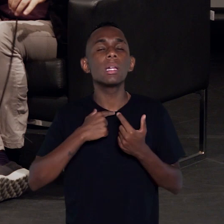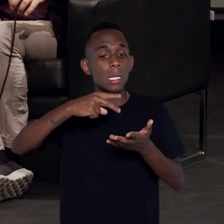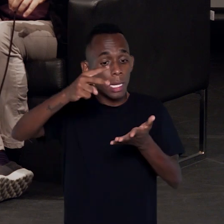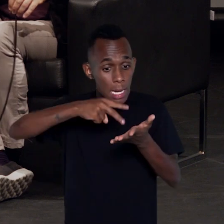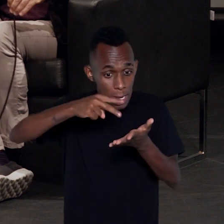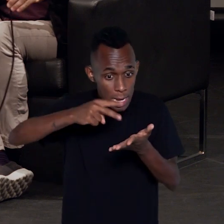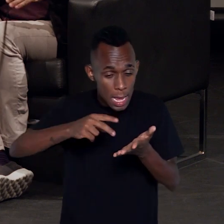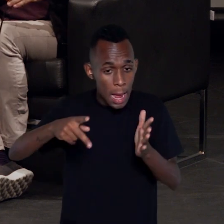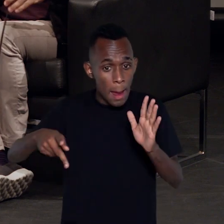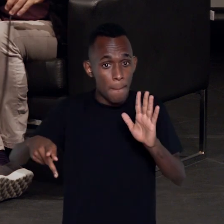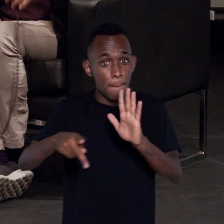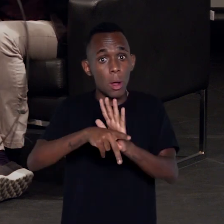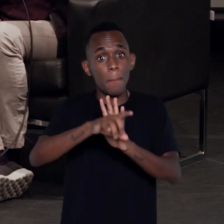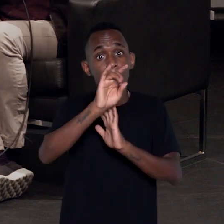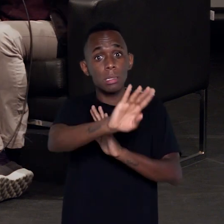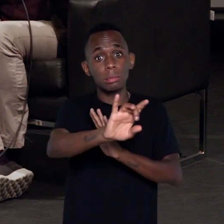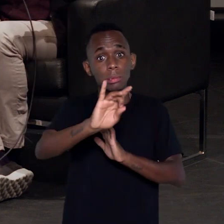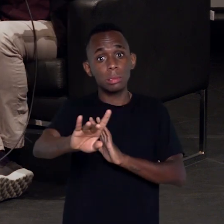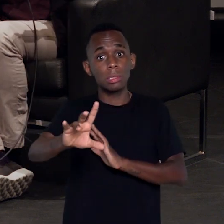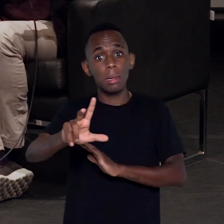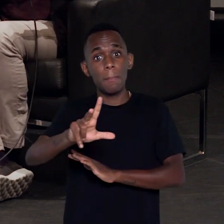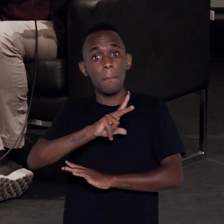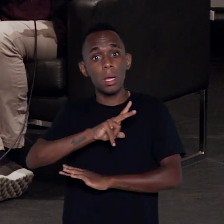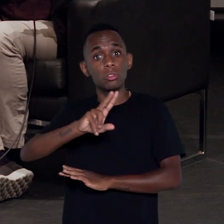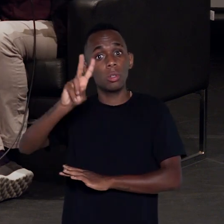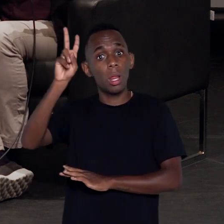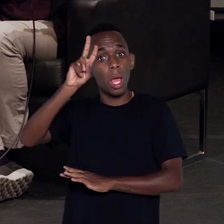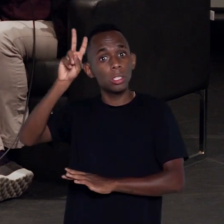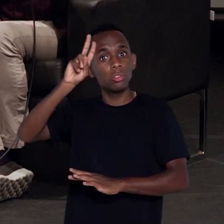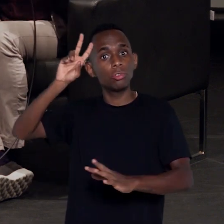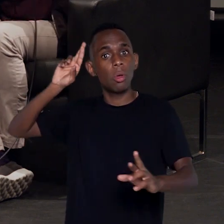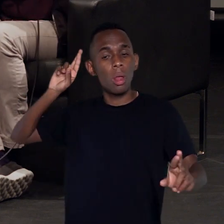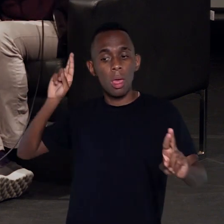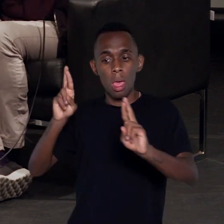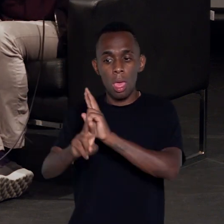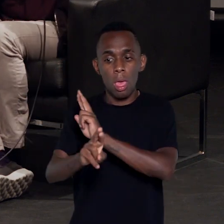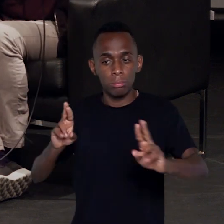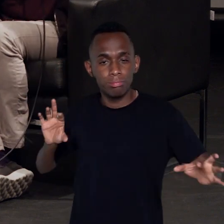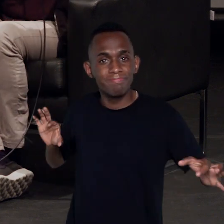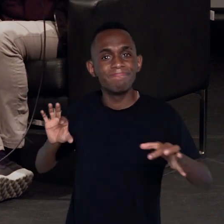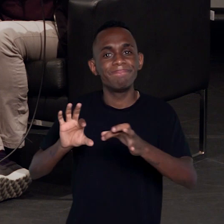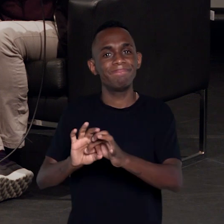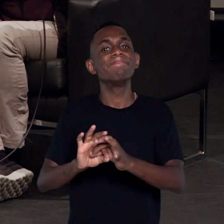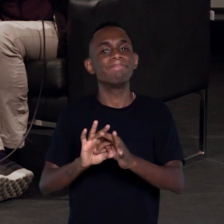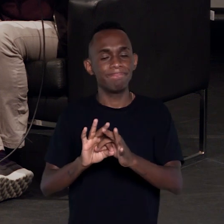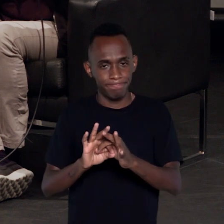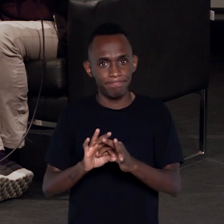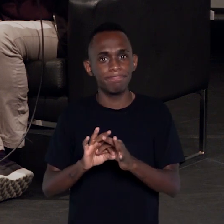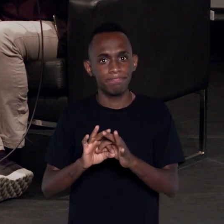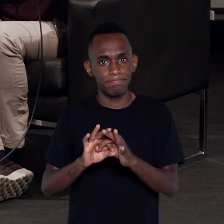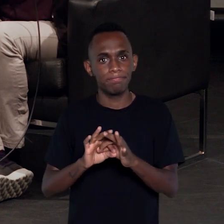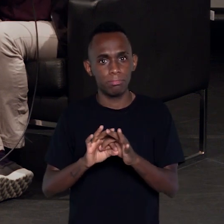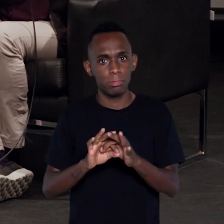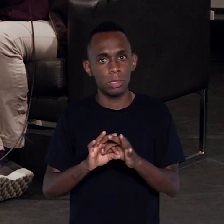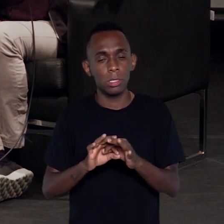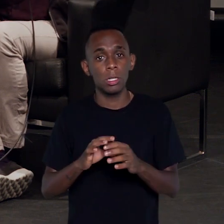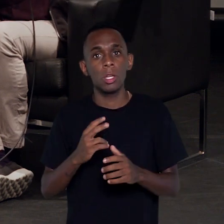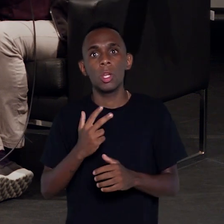de ler as suas próprias histórias, de encontrar suas próprias histórias. Isso não pode ser